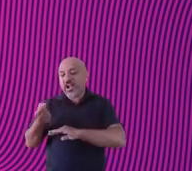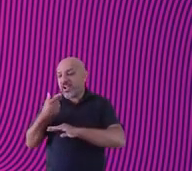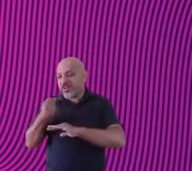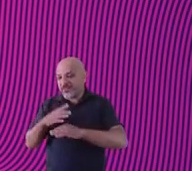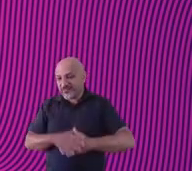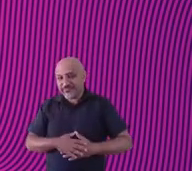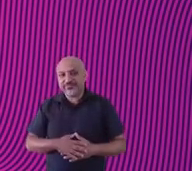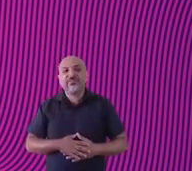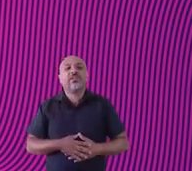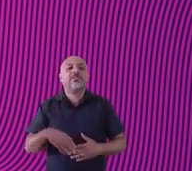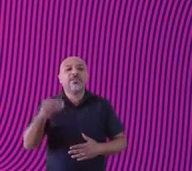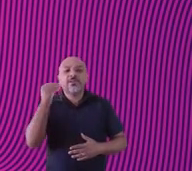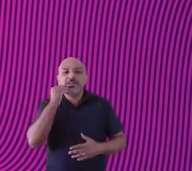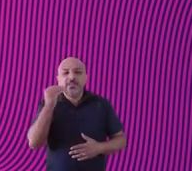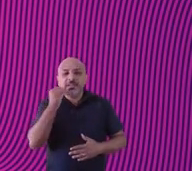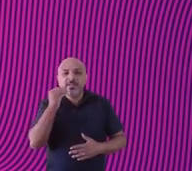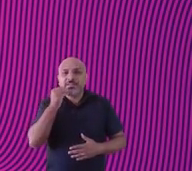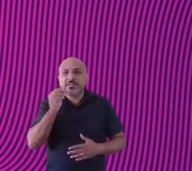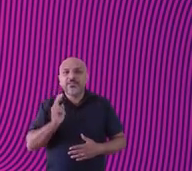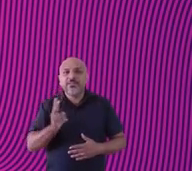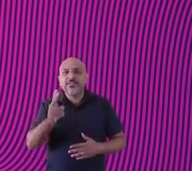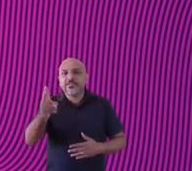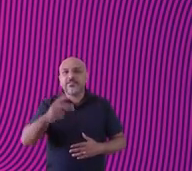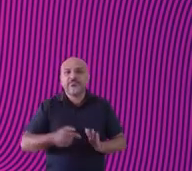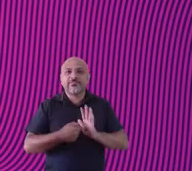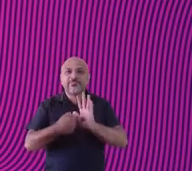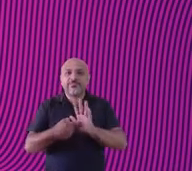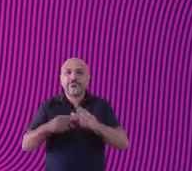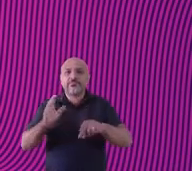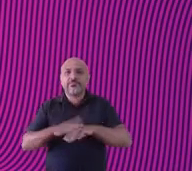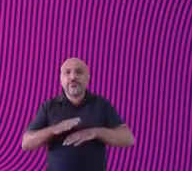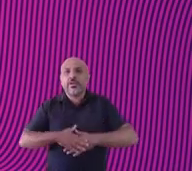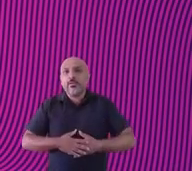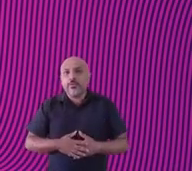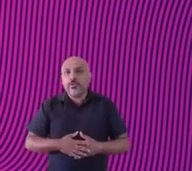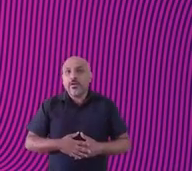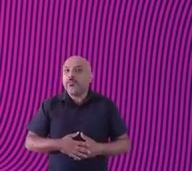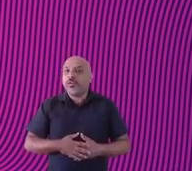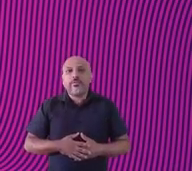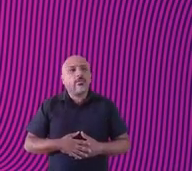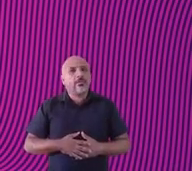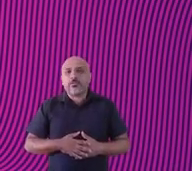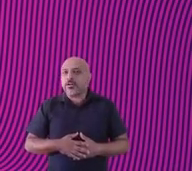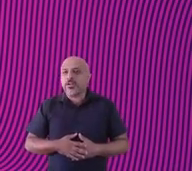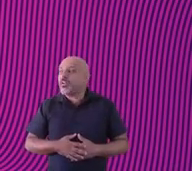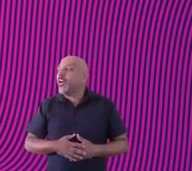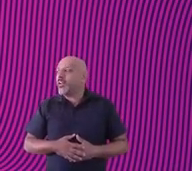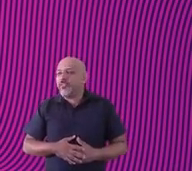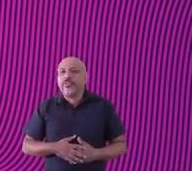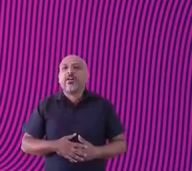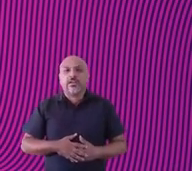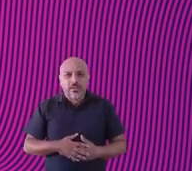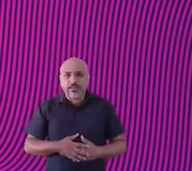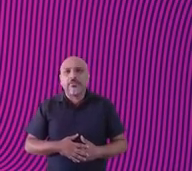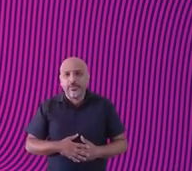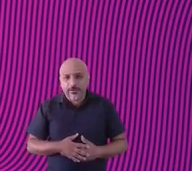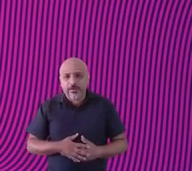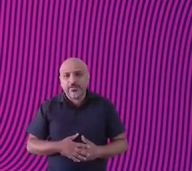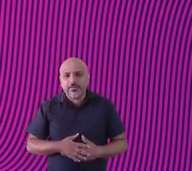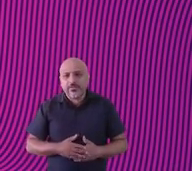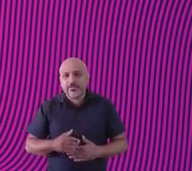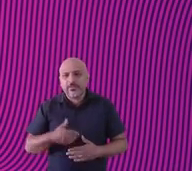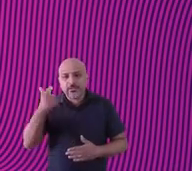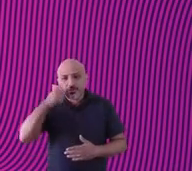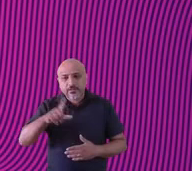que tentar fazer sempre para ter pelo menos essa essa esse dado inicial a gente vai ter